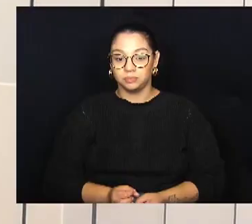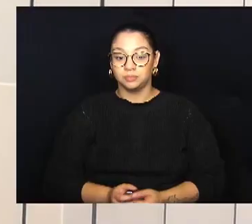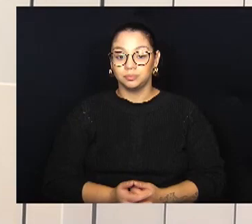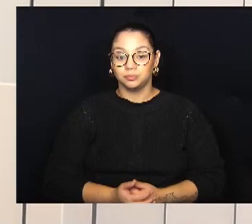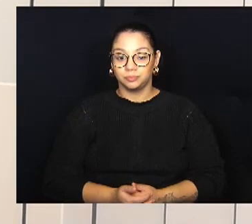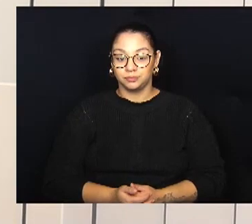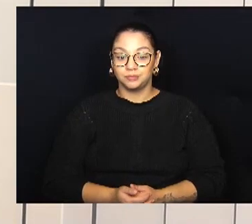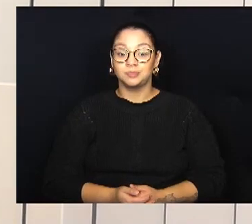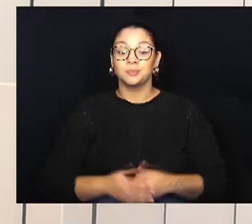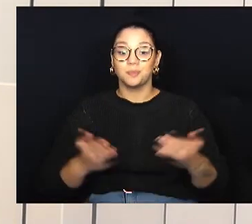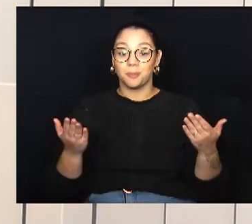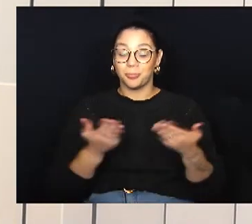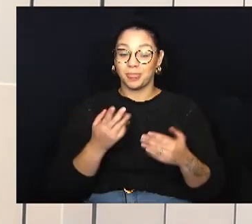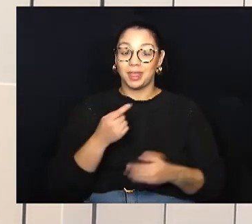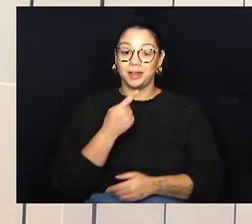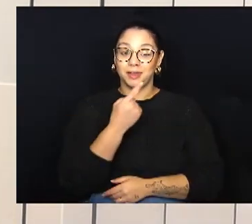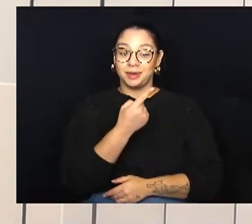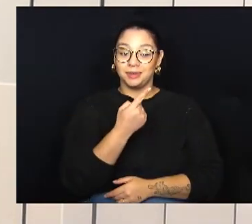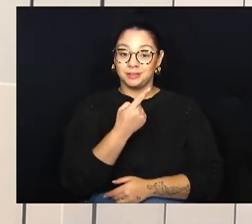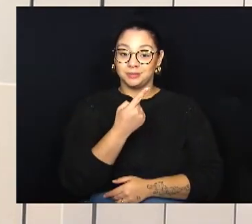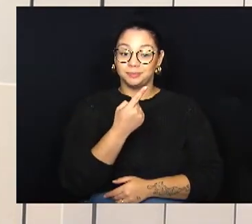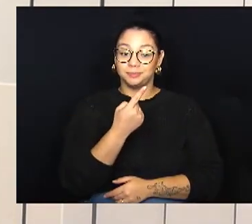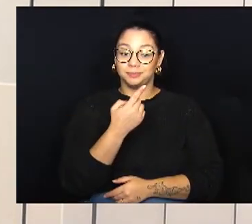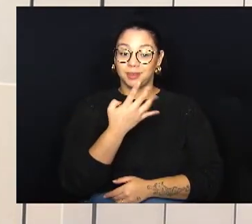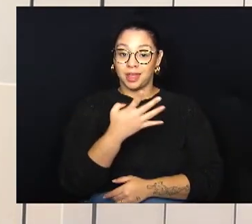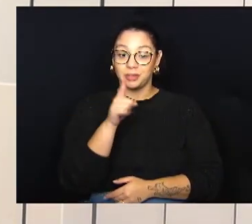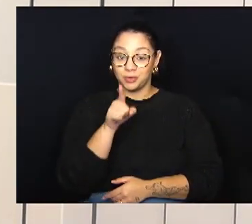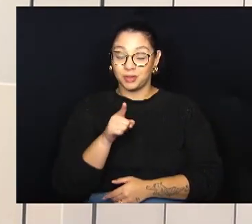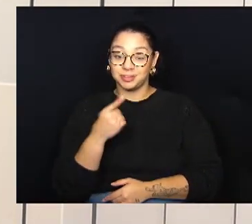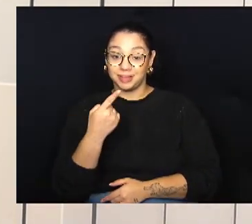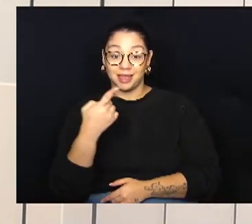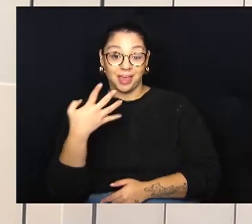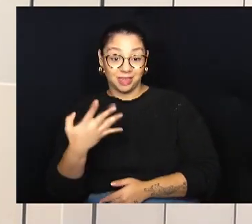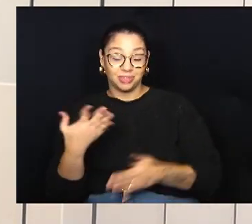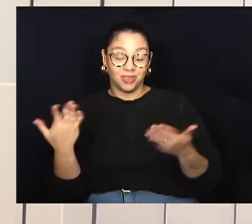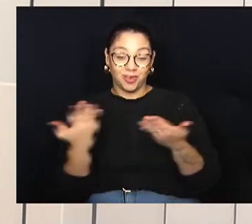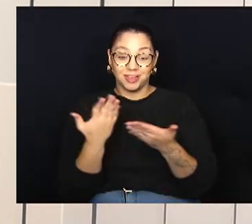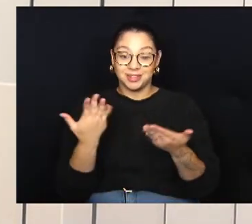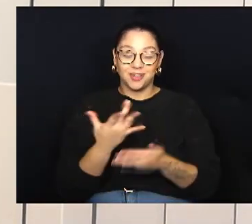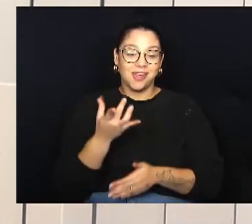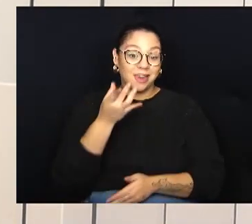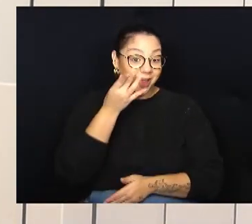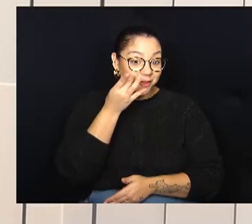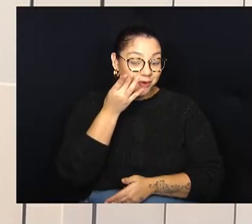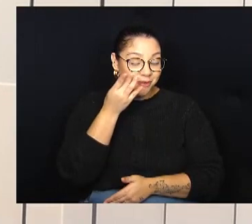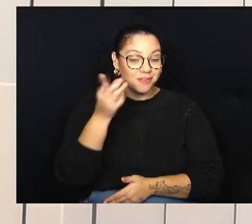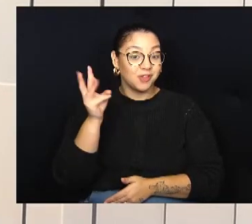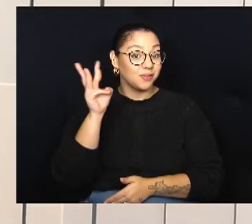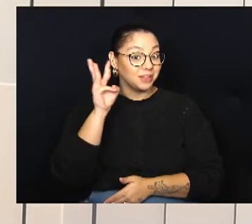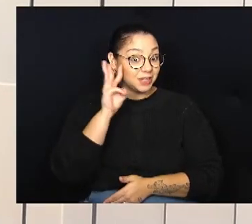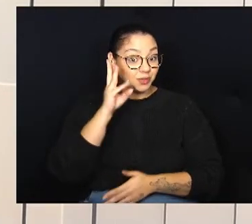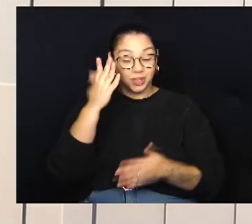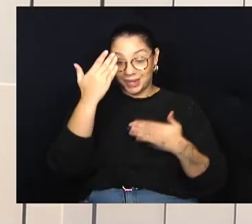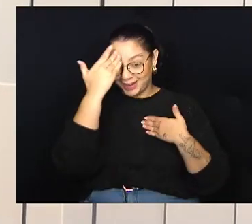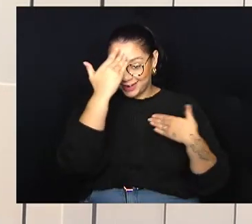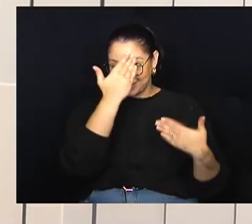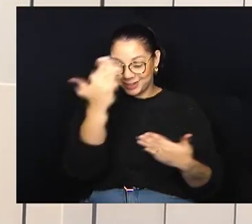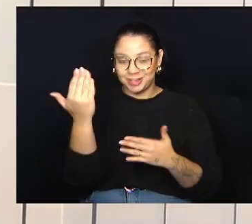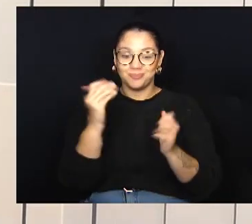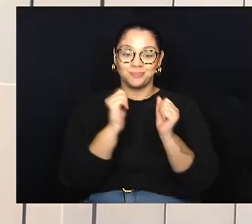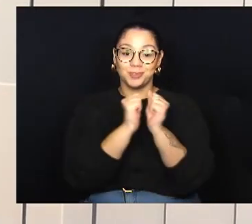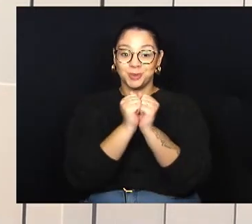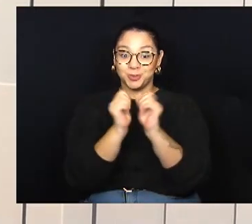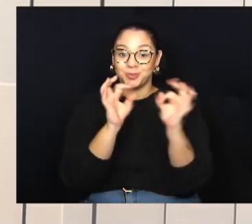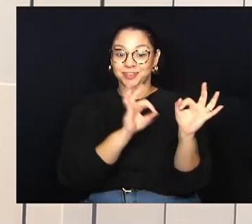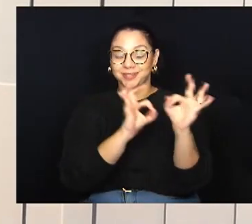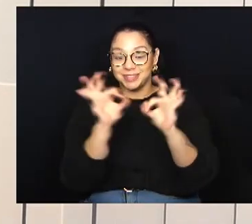Duas horas mais 14 minutos, Câmara Notícia ao vivo nesta terça-feira. Quero agradecer a sua companhia, a sua